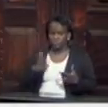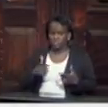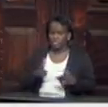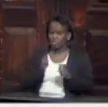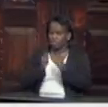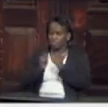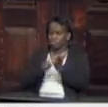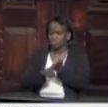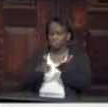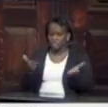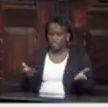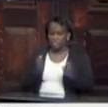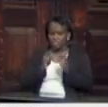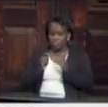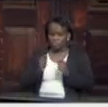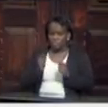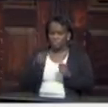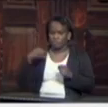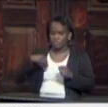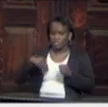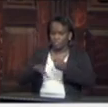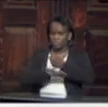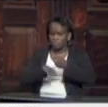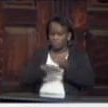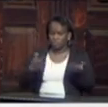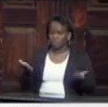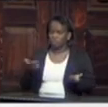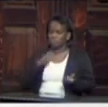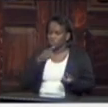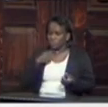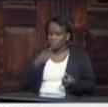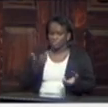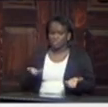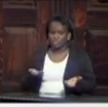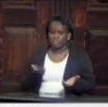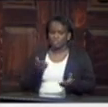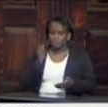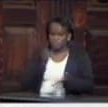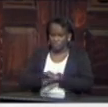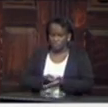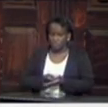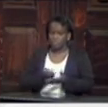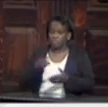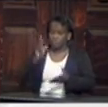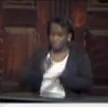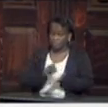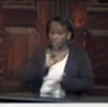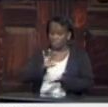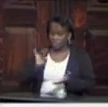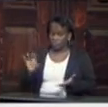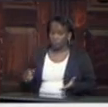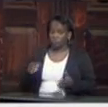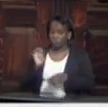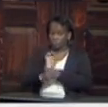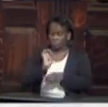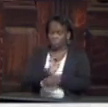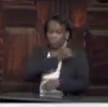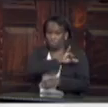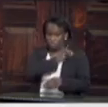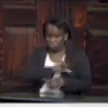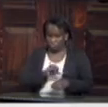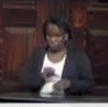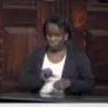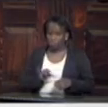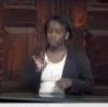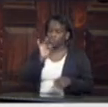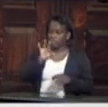um jornal, pague um piso mínimo a um jornalista. Nós temos que deixar a realidade de cada município do estado do Rio de Janeiro,